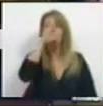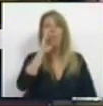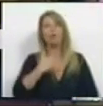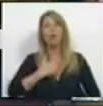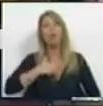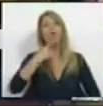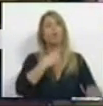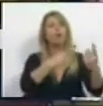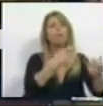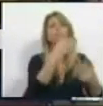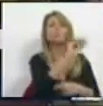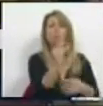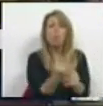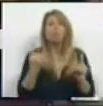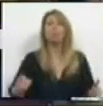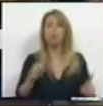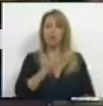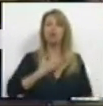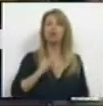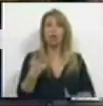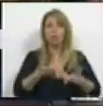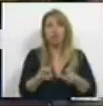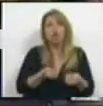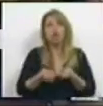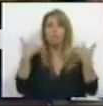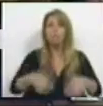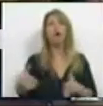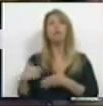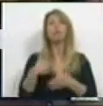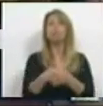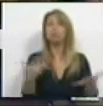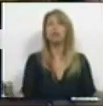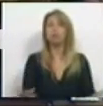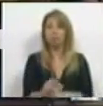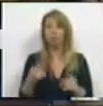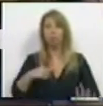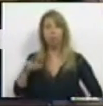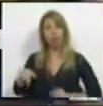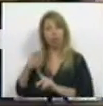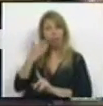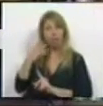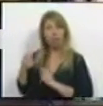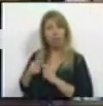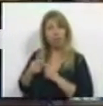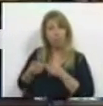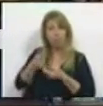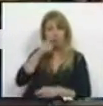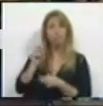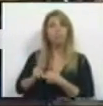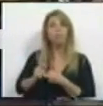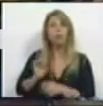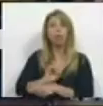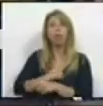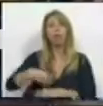os processos? E em 2 meses o atual Ministro da Educação já foi chamar à responsabilidade o Diretor da DGEST por aquilo que fez às escolas de